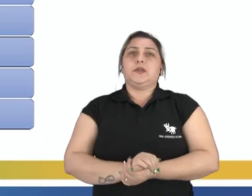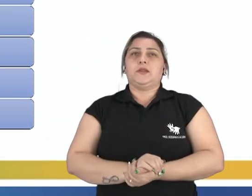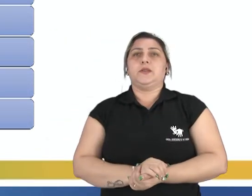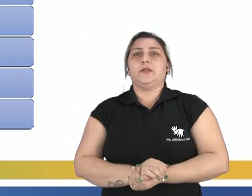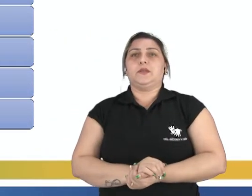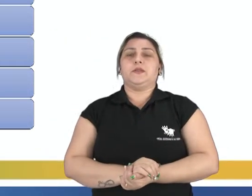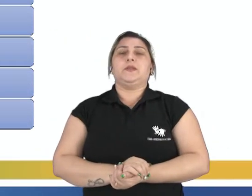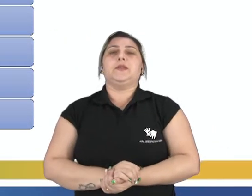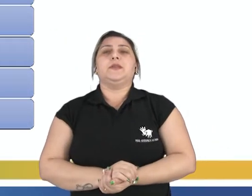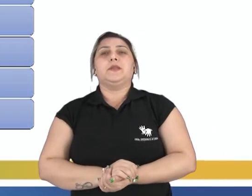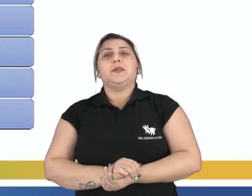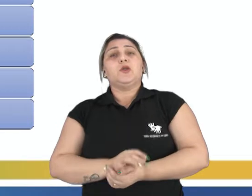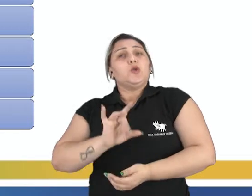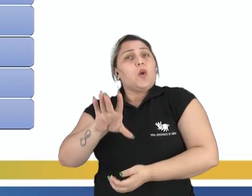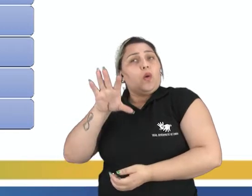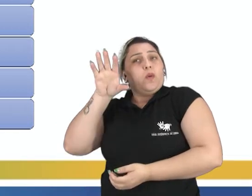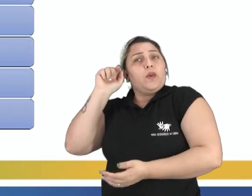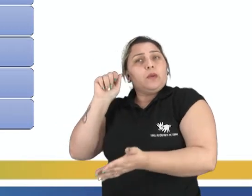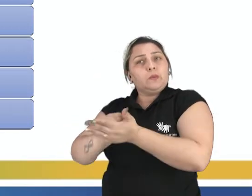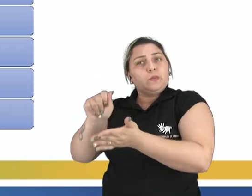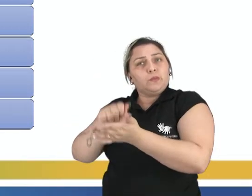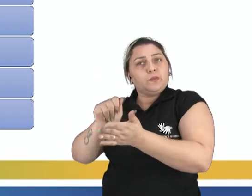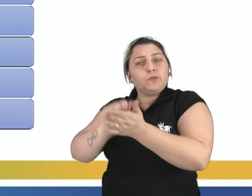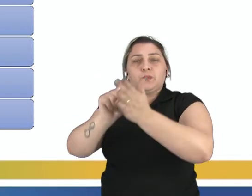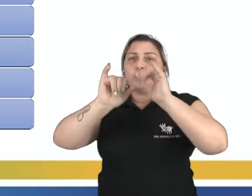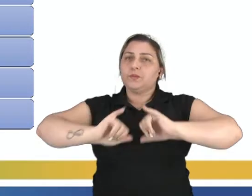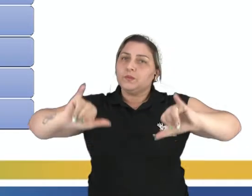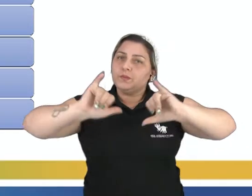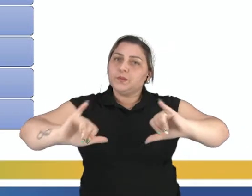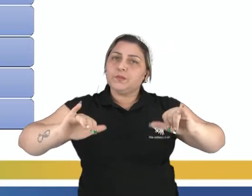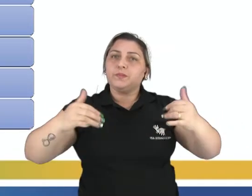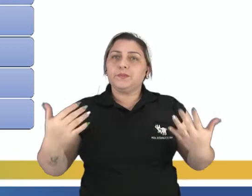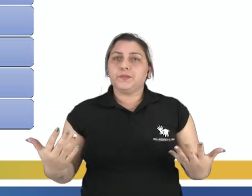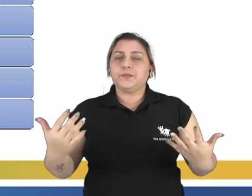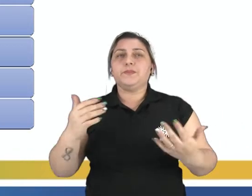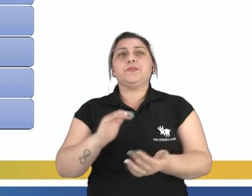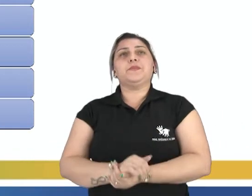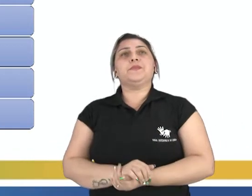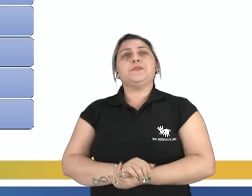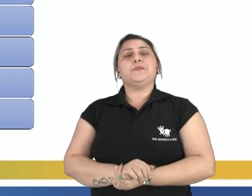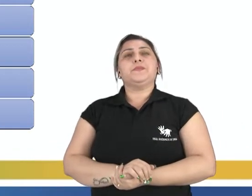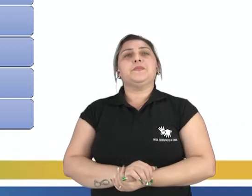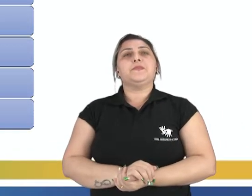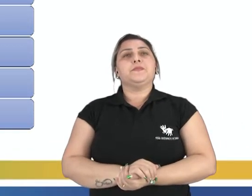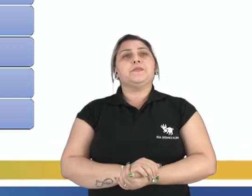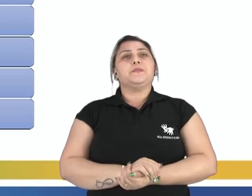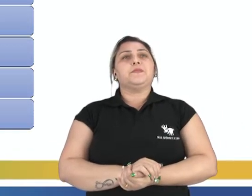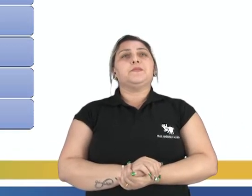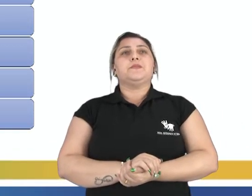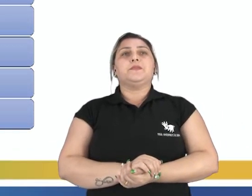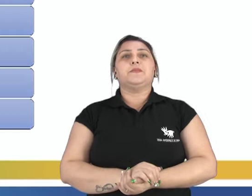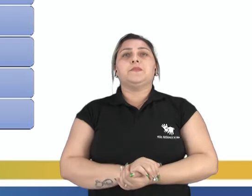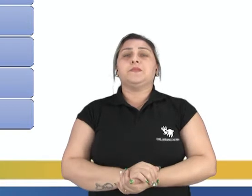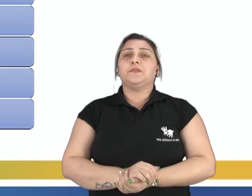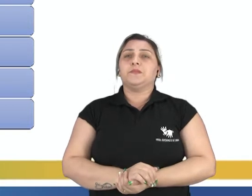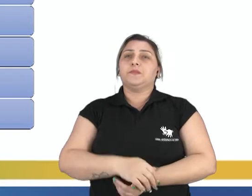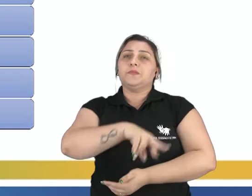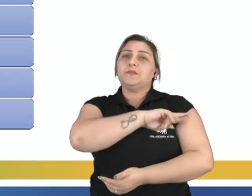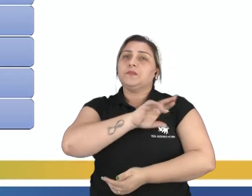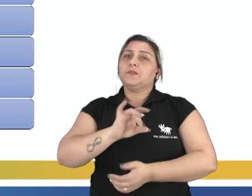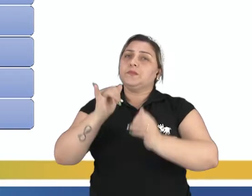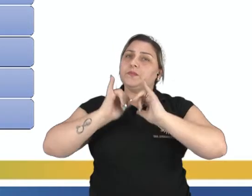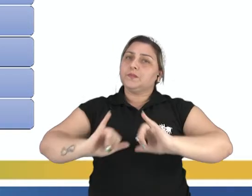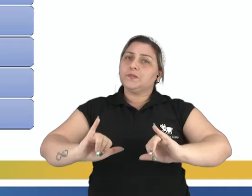ser imparcial dentro daquela história. Não pode pender nem para um lado, nem para o outro. Ele só tem o papel de passar aquela informação para